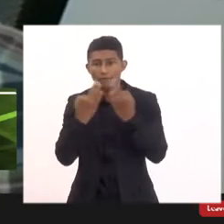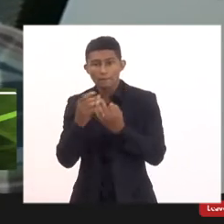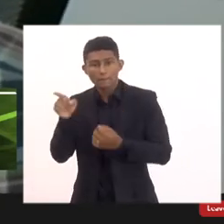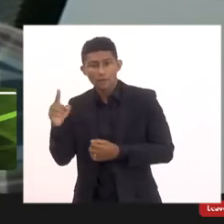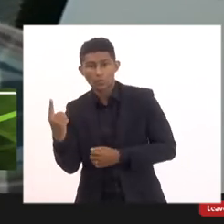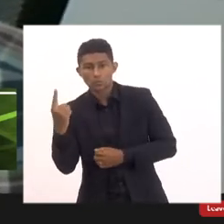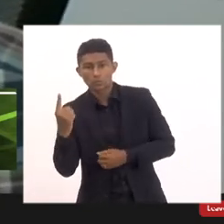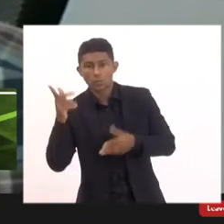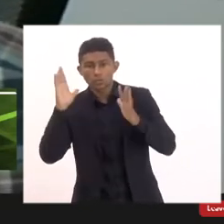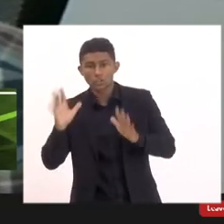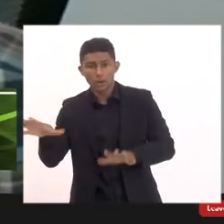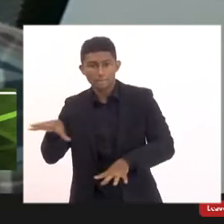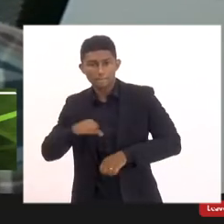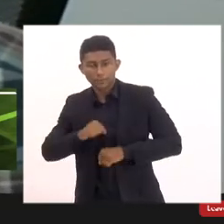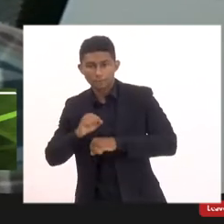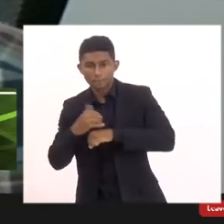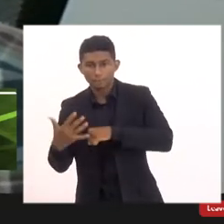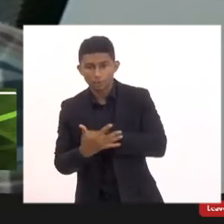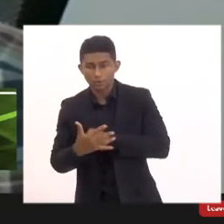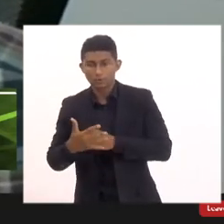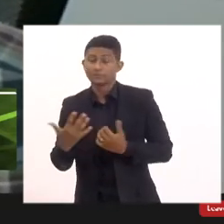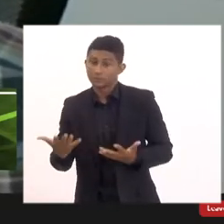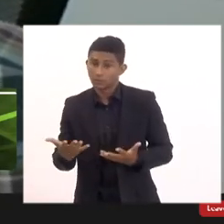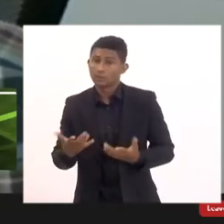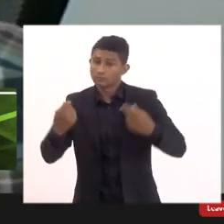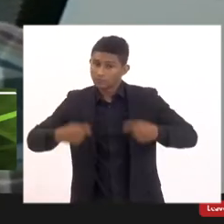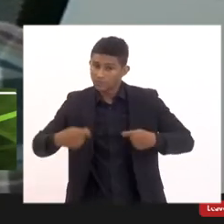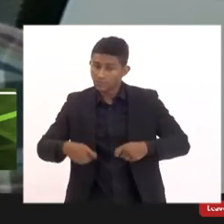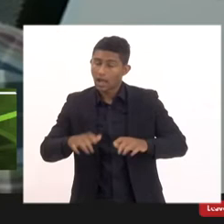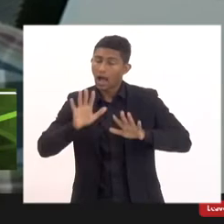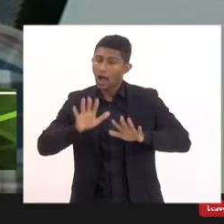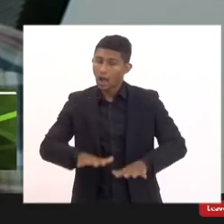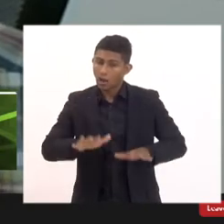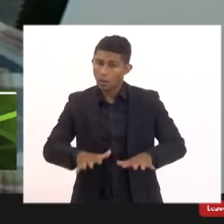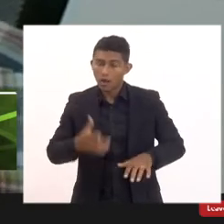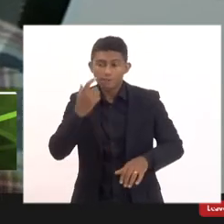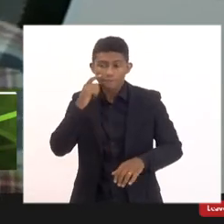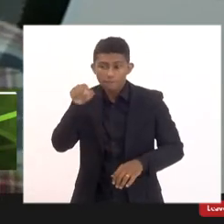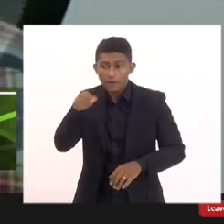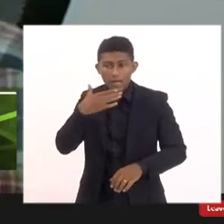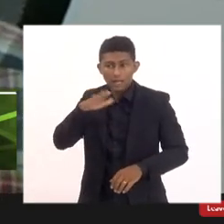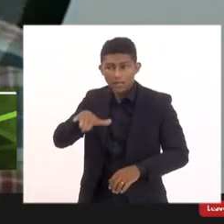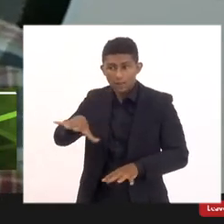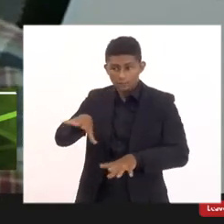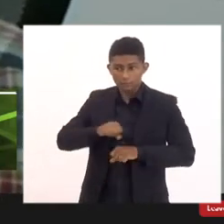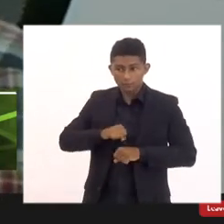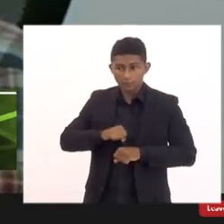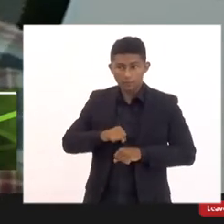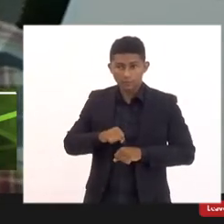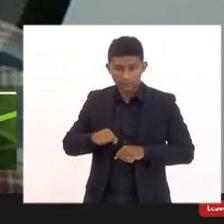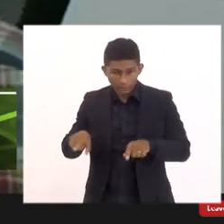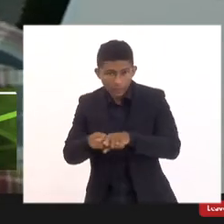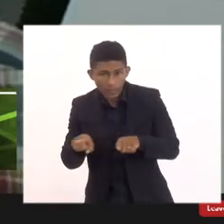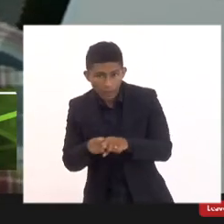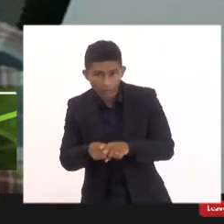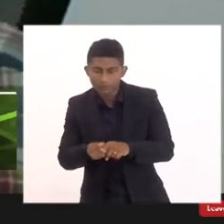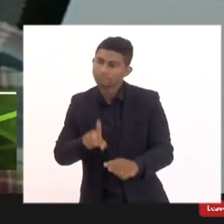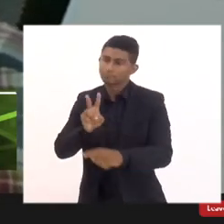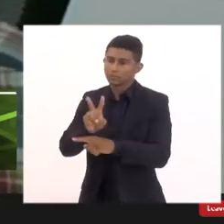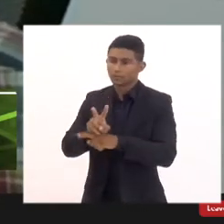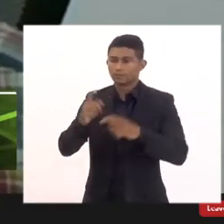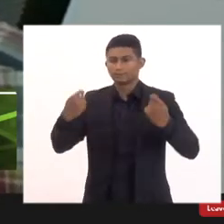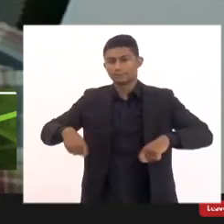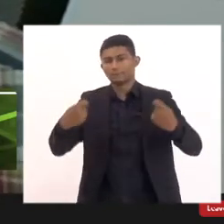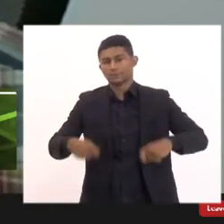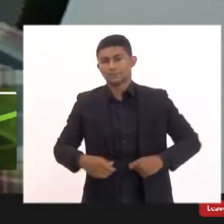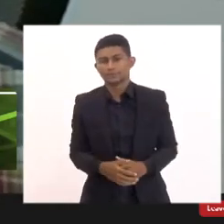não confirmou o seu diagnóstico ou não. Então, tem uma política de vigilância importante. E, para fechar, eu acho que